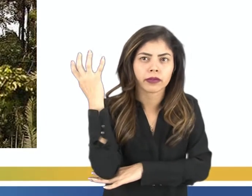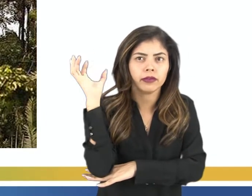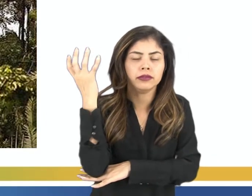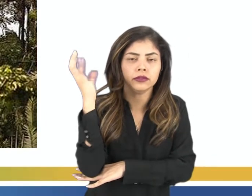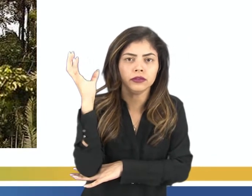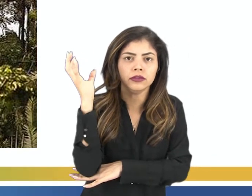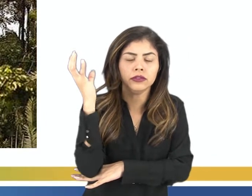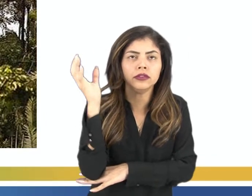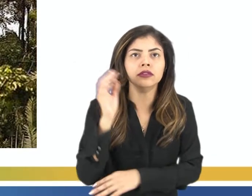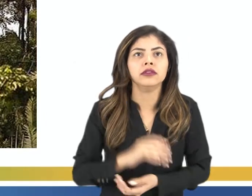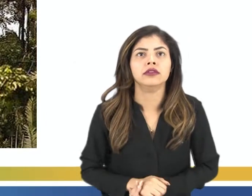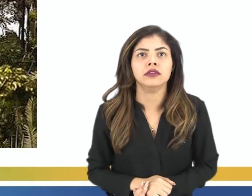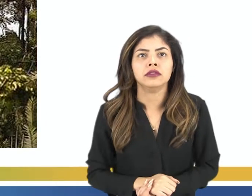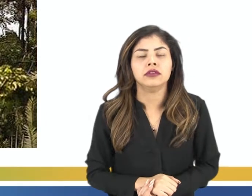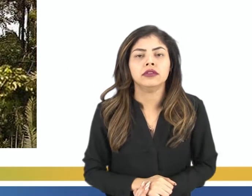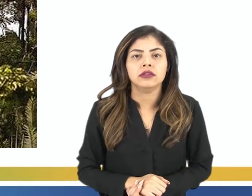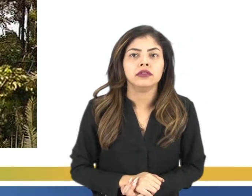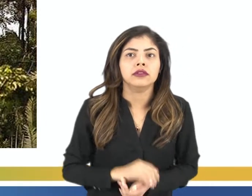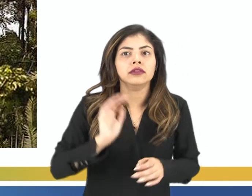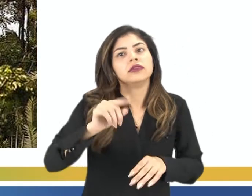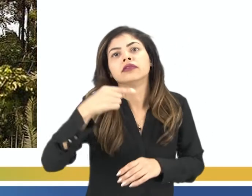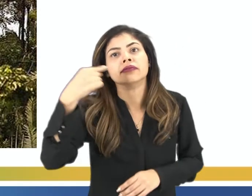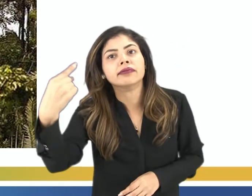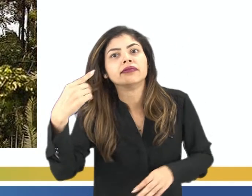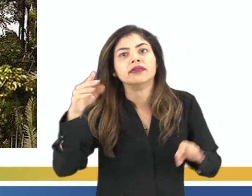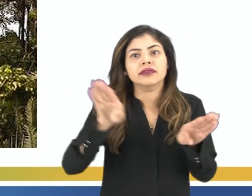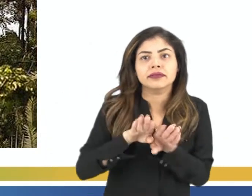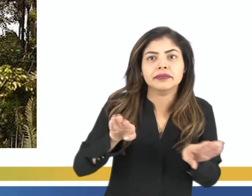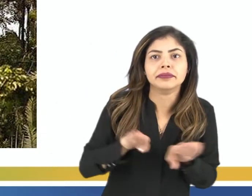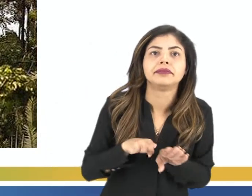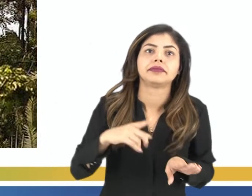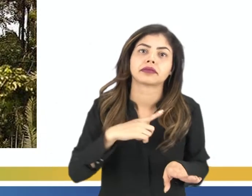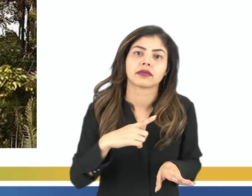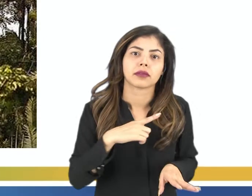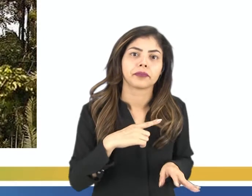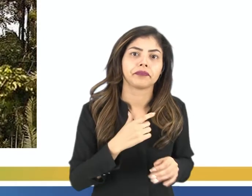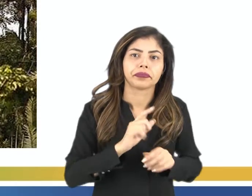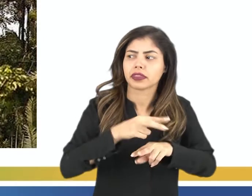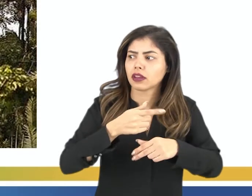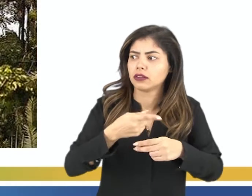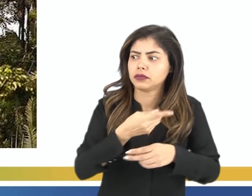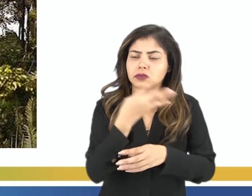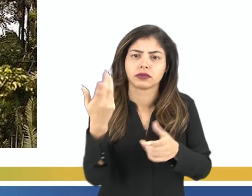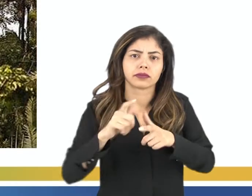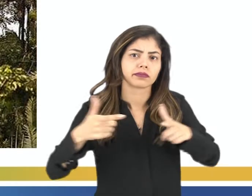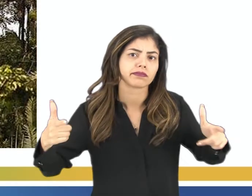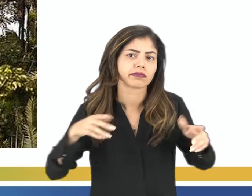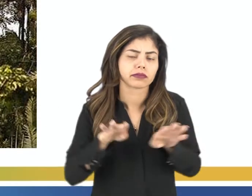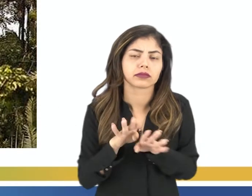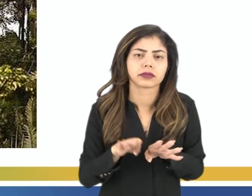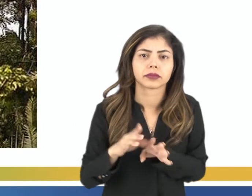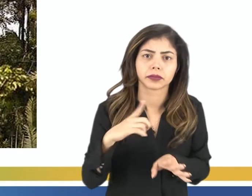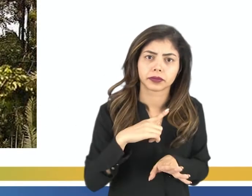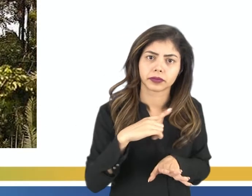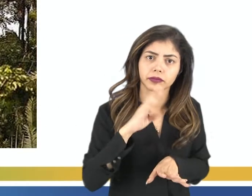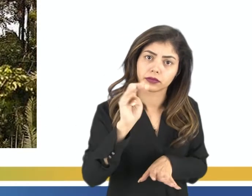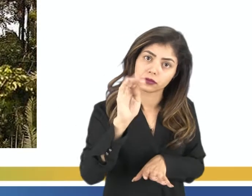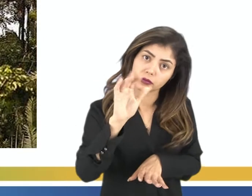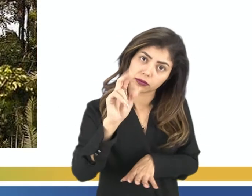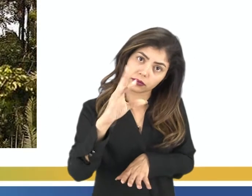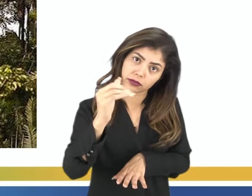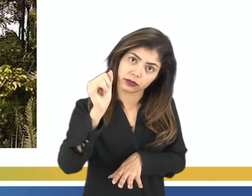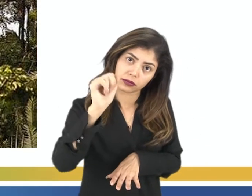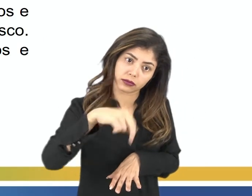né, o babaçu. Então, além disso, a maior quantidade da coleta do babaçu é principalmente na região